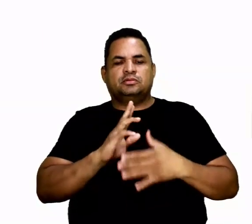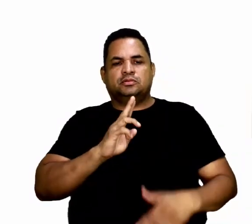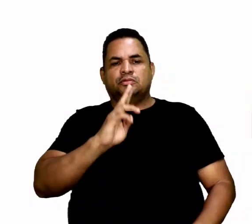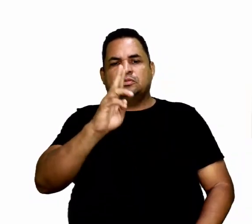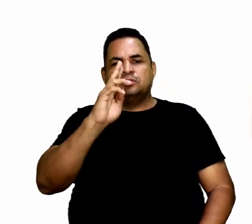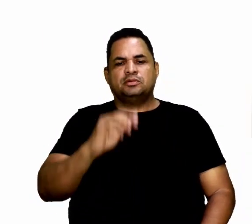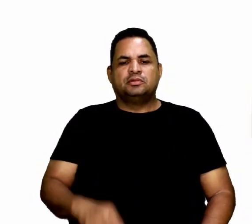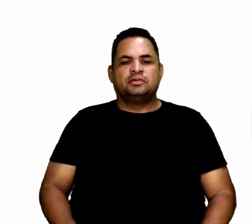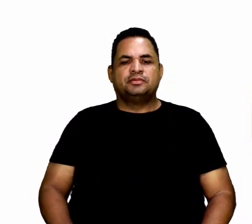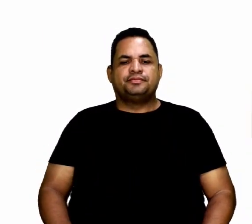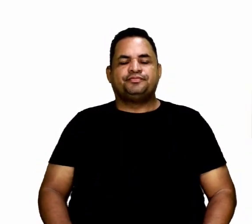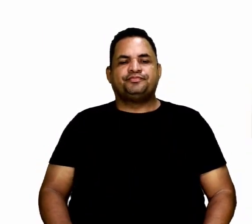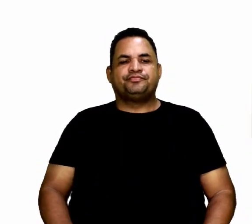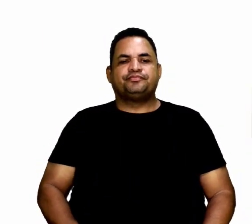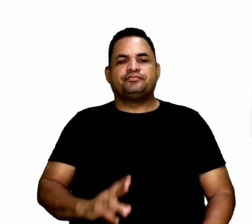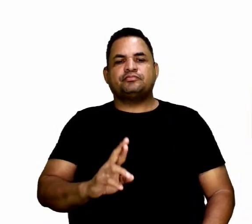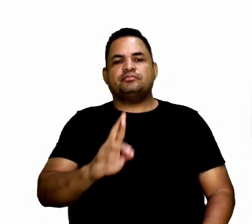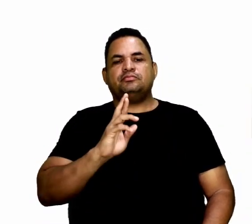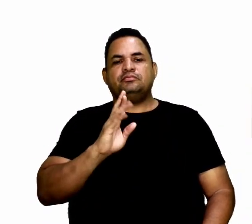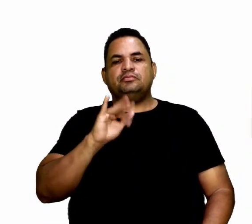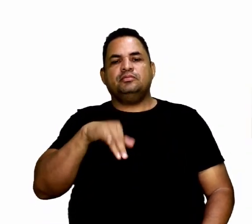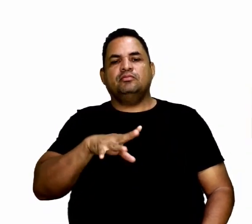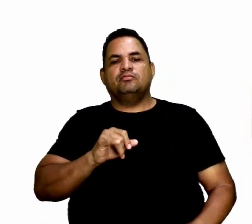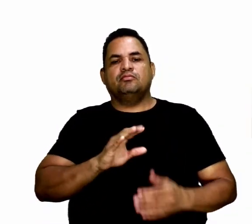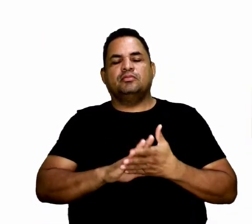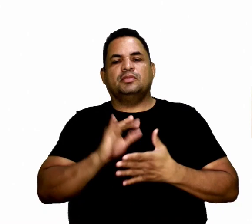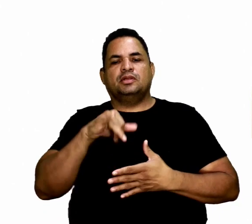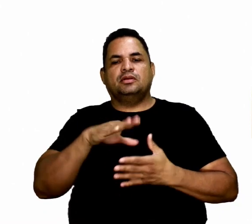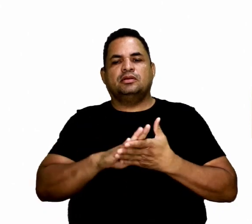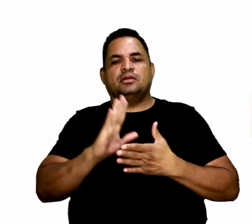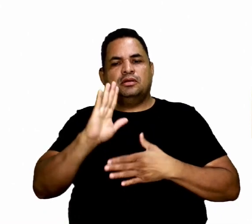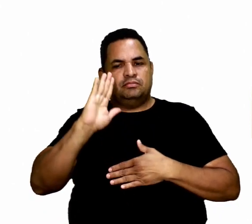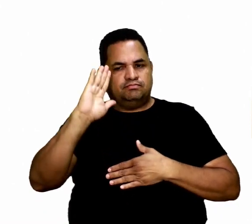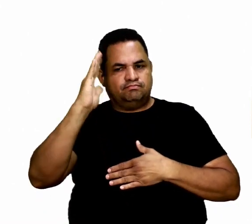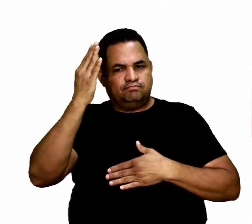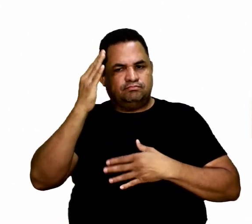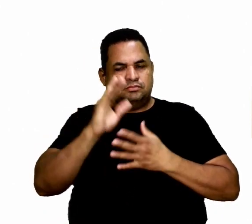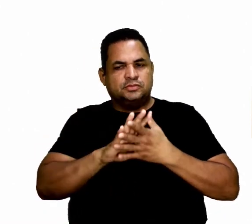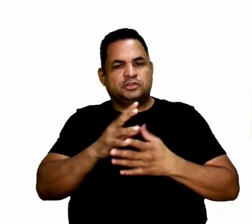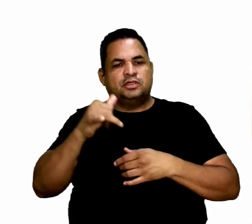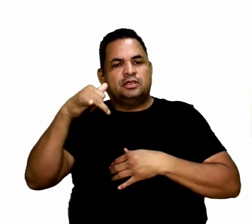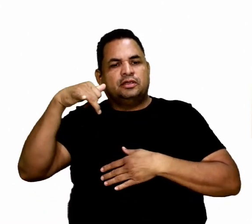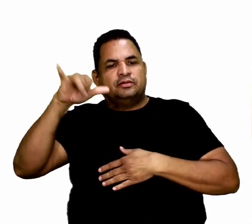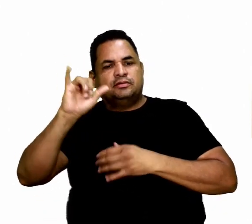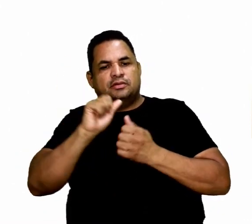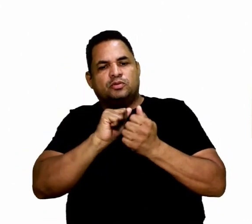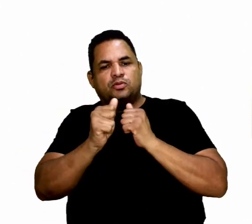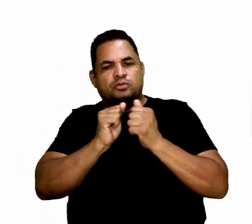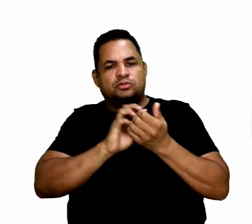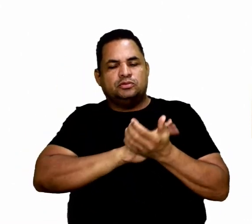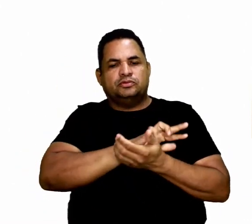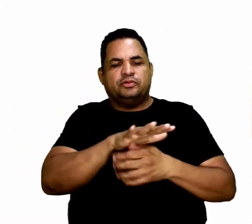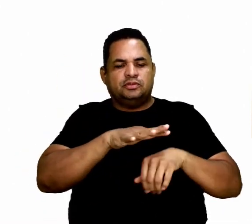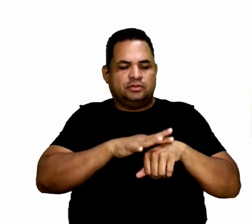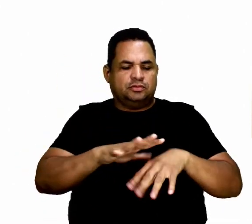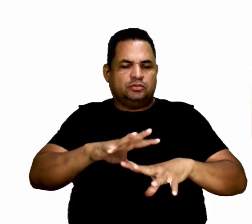Seguindo. Então, a resposta imune inata é capaz de prevenir e controlar diversas